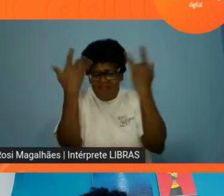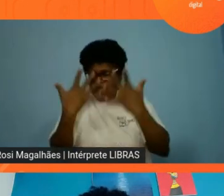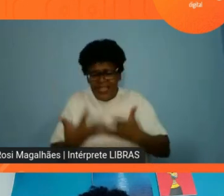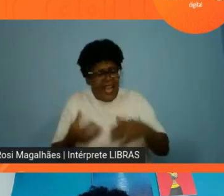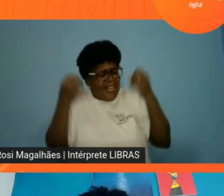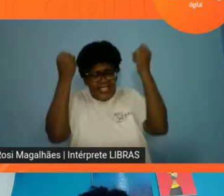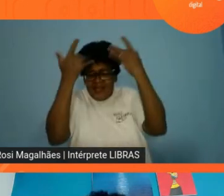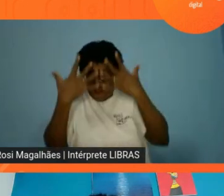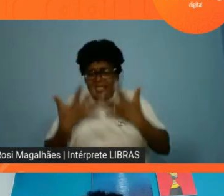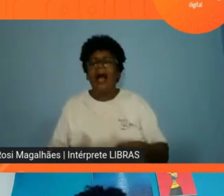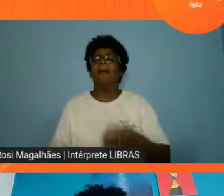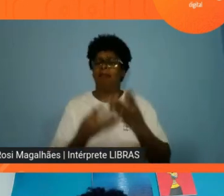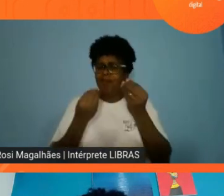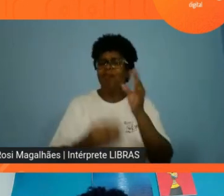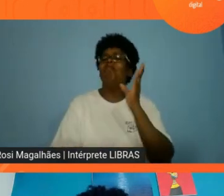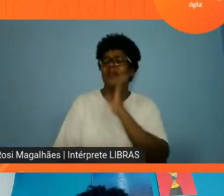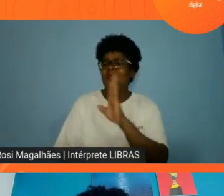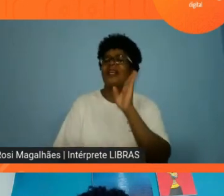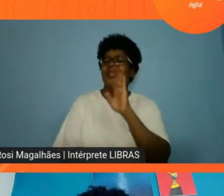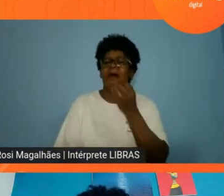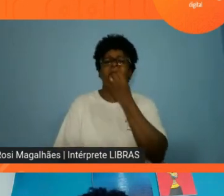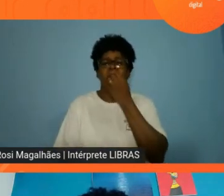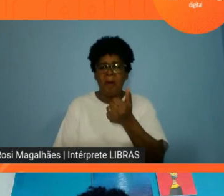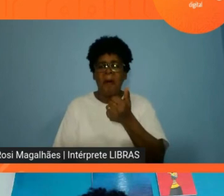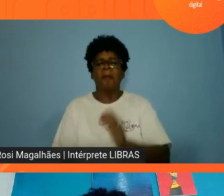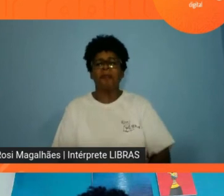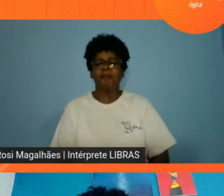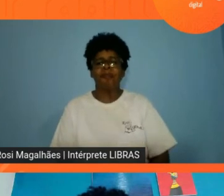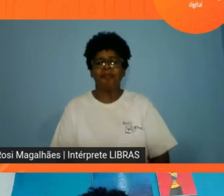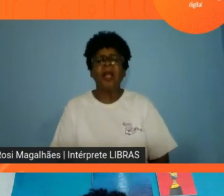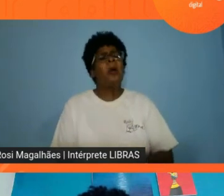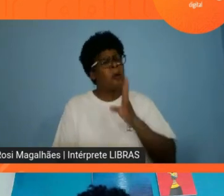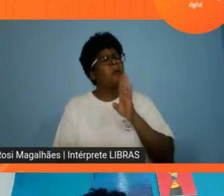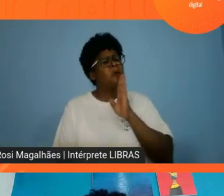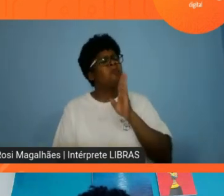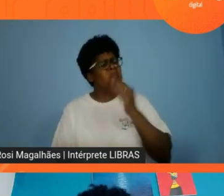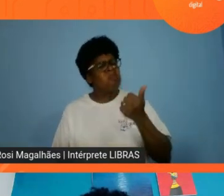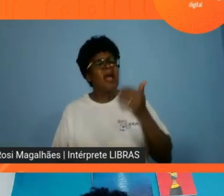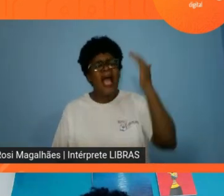falando? É isso, eu gente. Eu consigo entender plenamente.